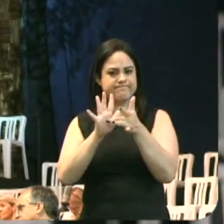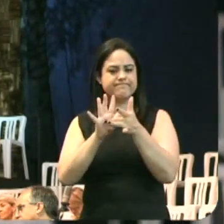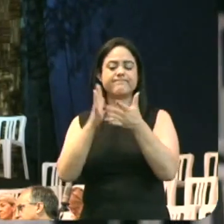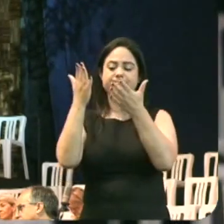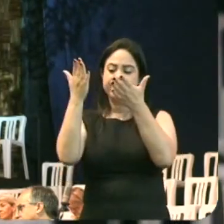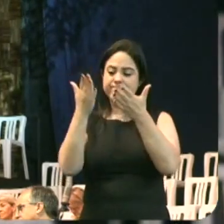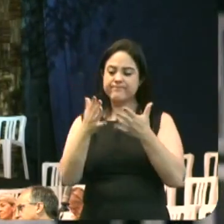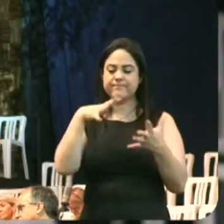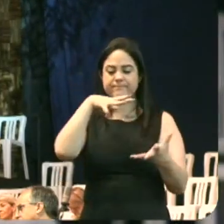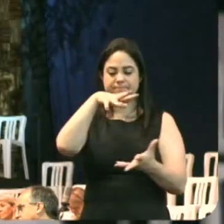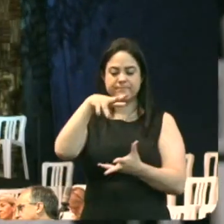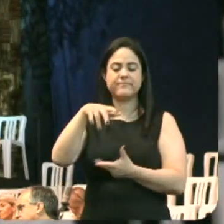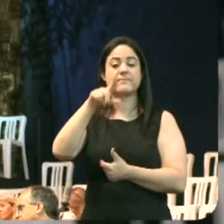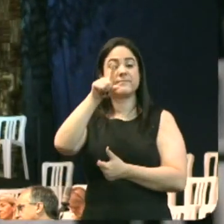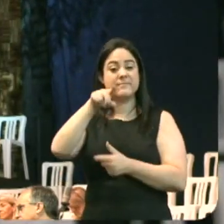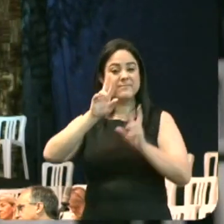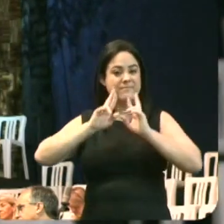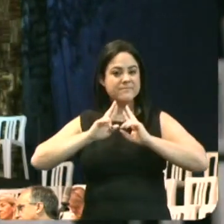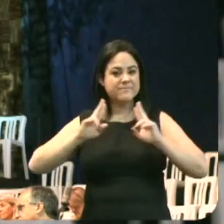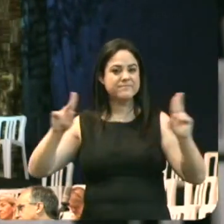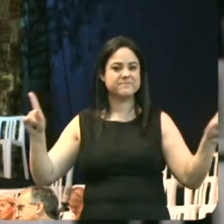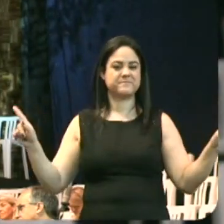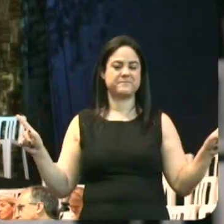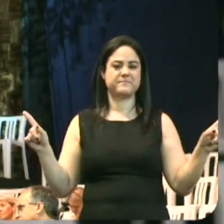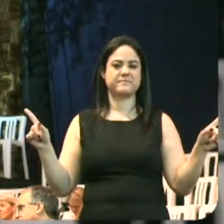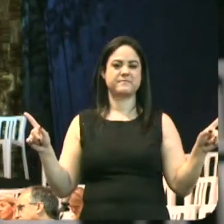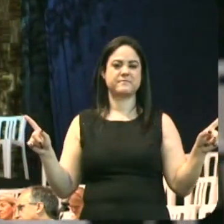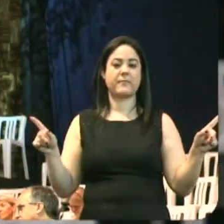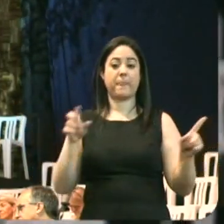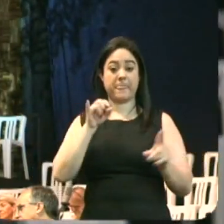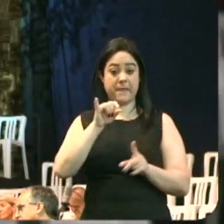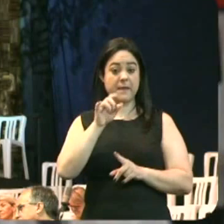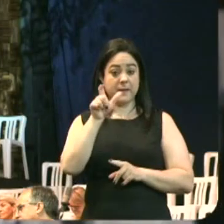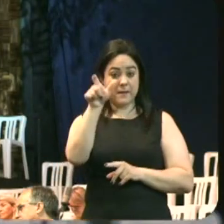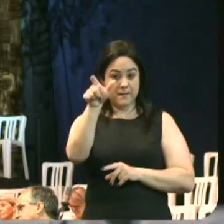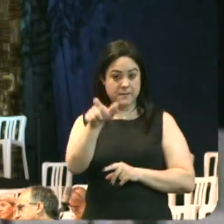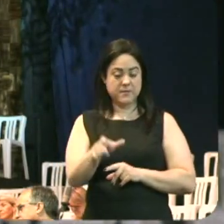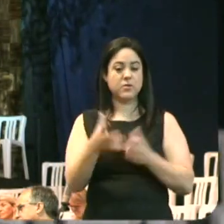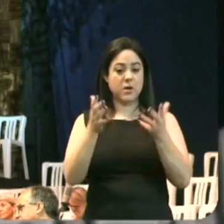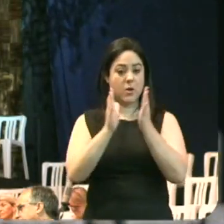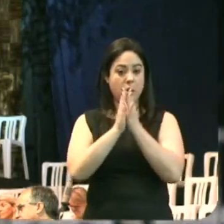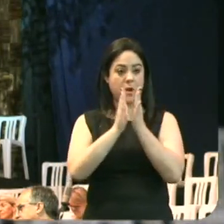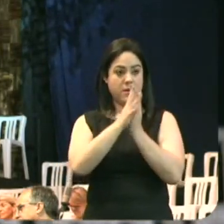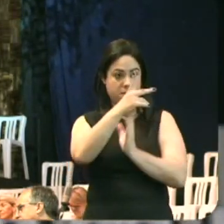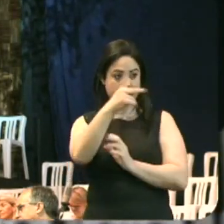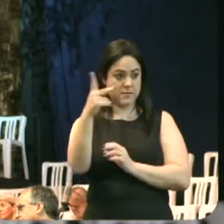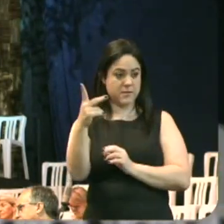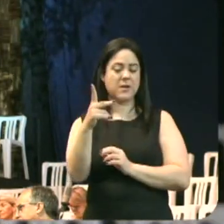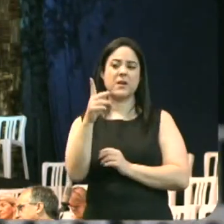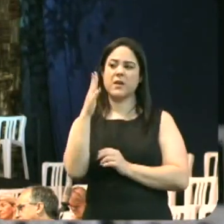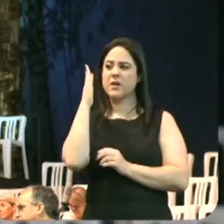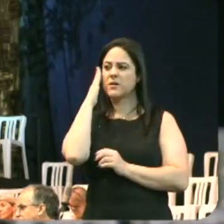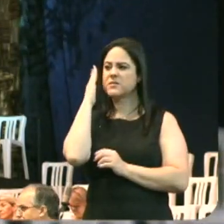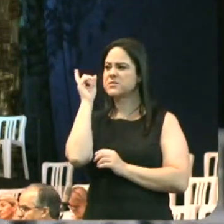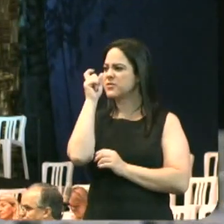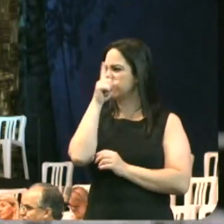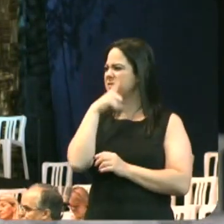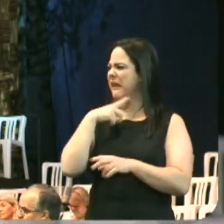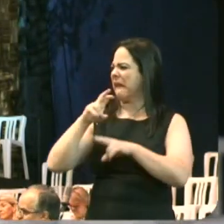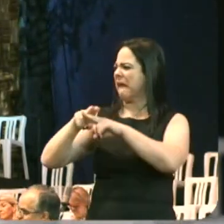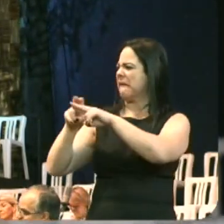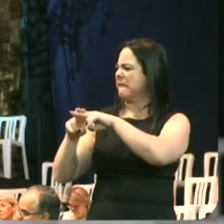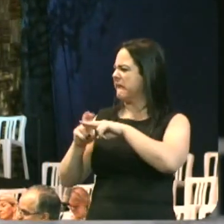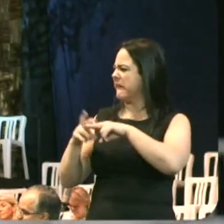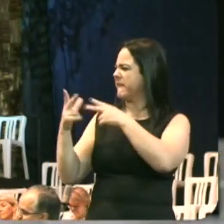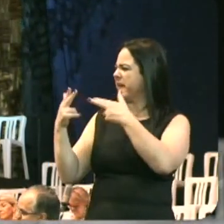esse mundo para fazer essa diferença. Então, se você é essa pessoa, hoje eu quero orar por você. Eu sei que está difícil aqui, tem